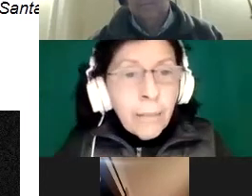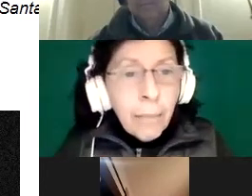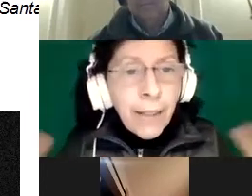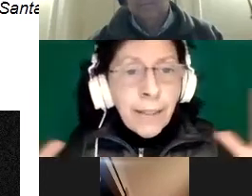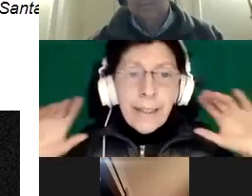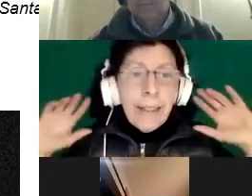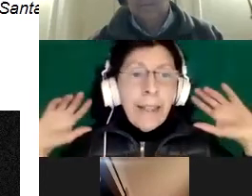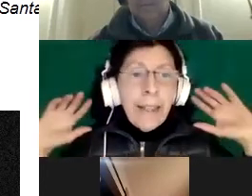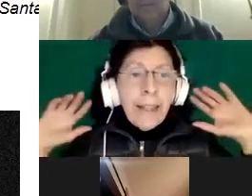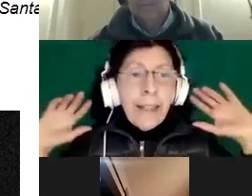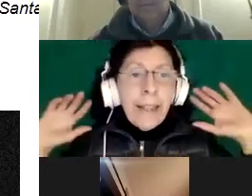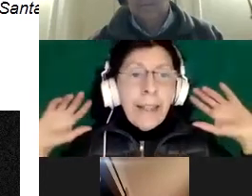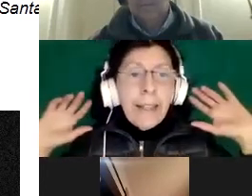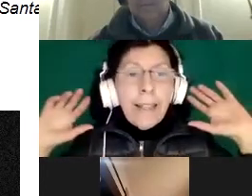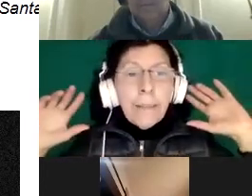ir mais além.